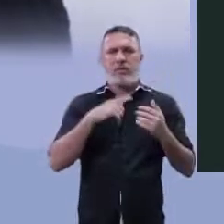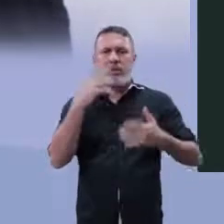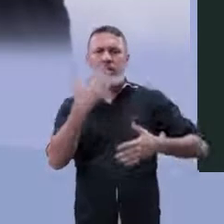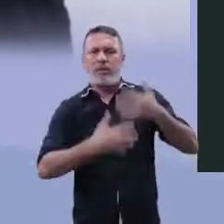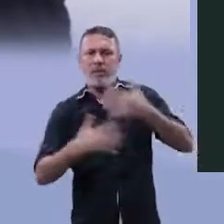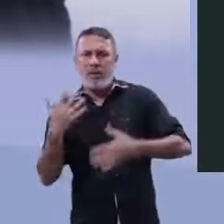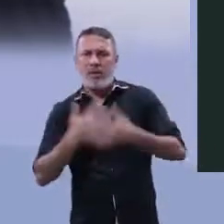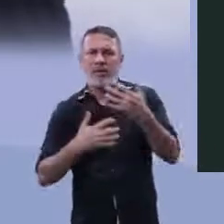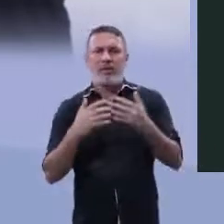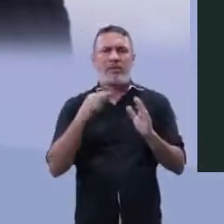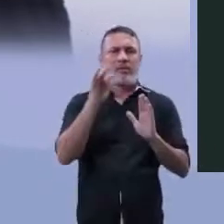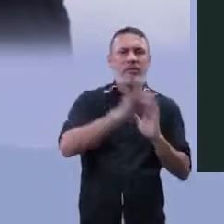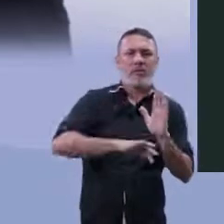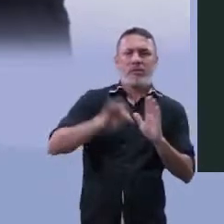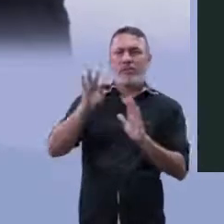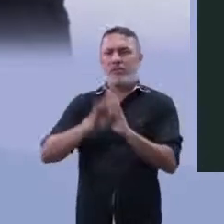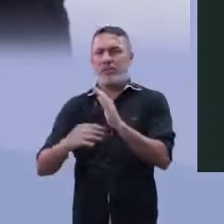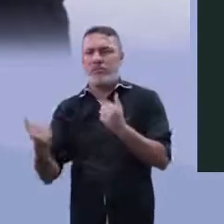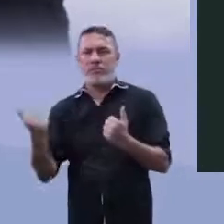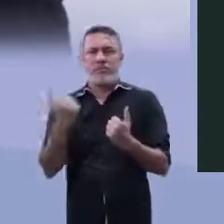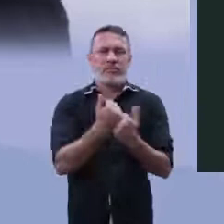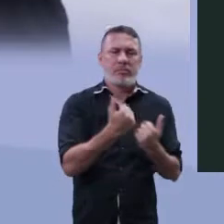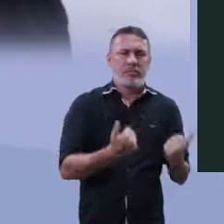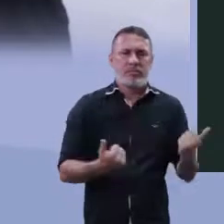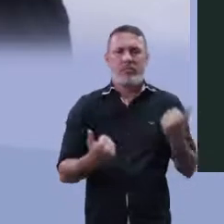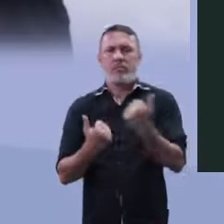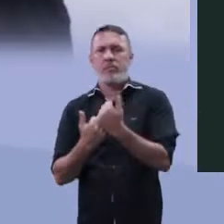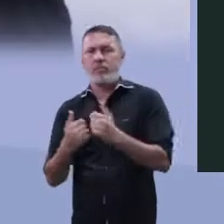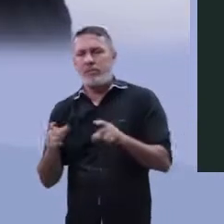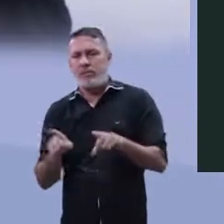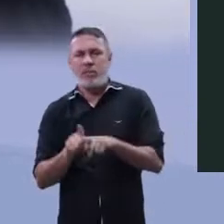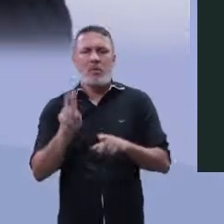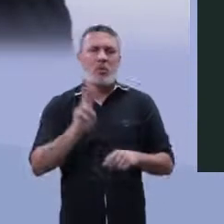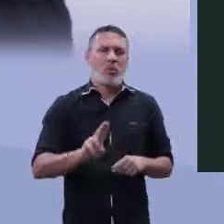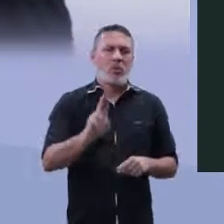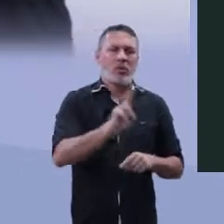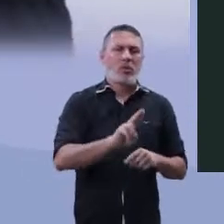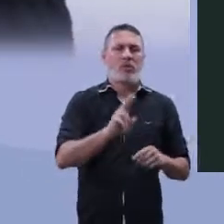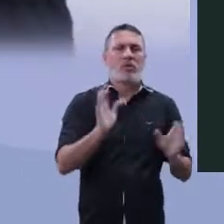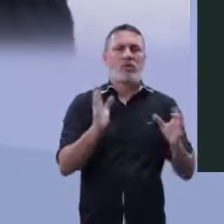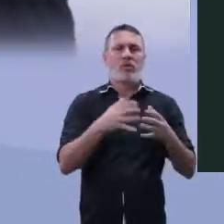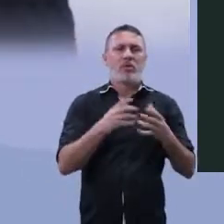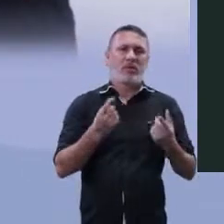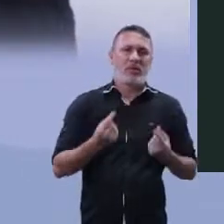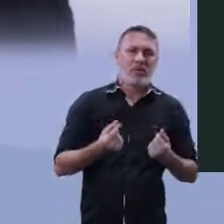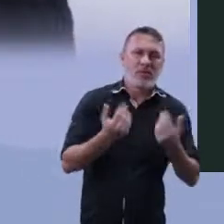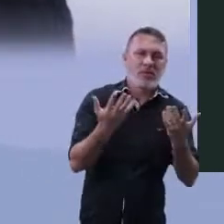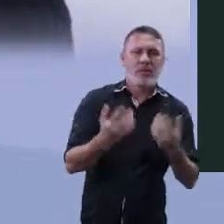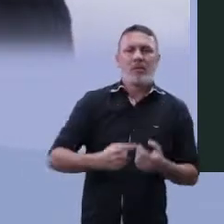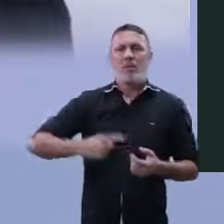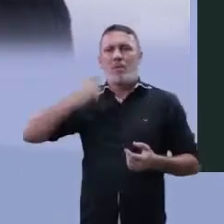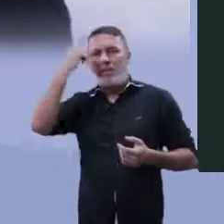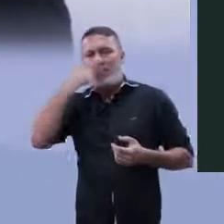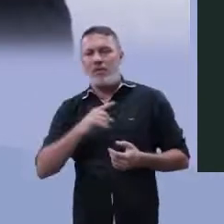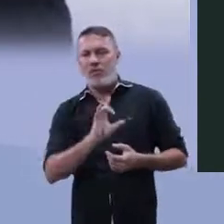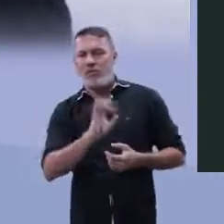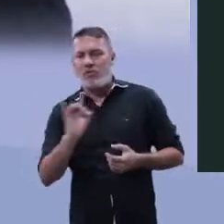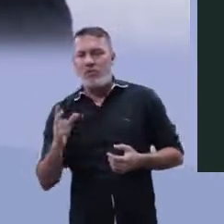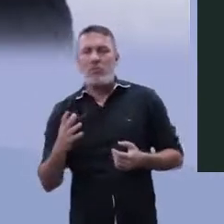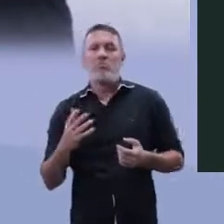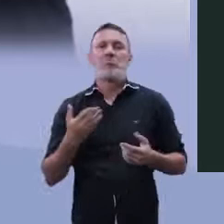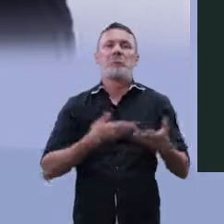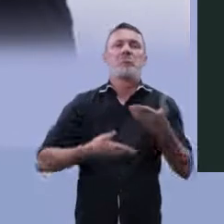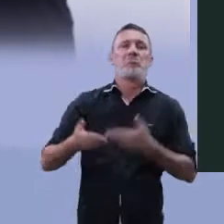a interferência de outros textos no original, a recorrência do seu uso entre os membros da elite ou o perfil social